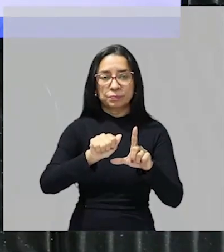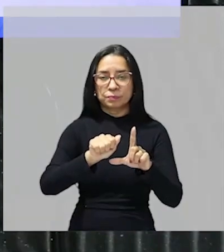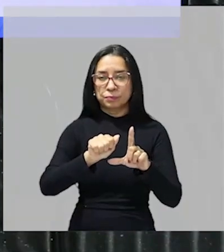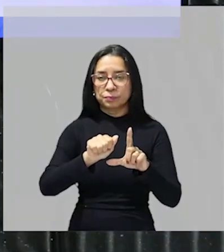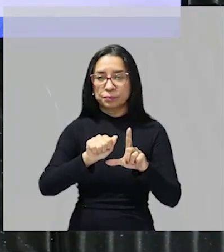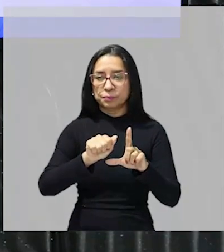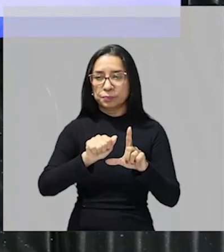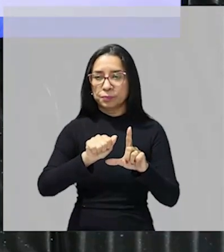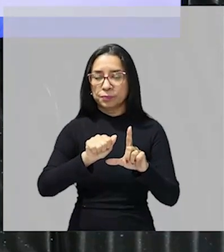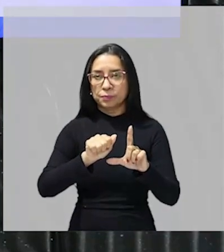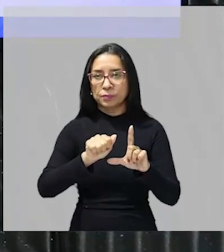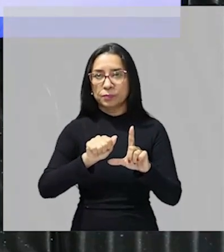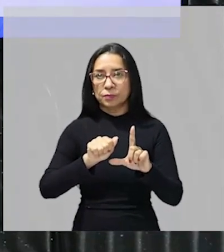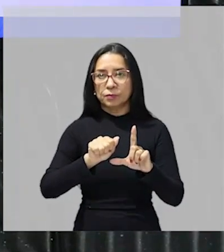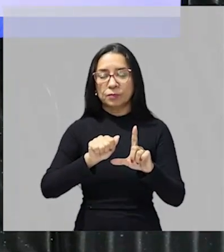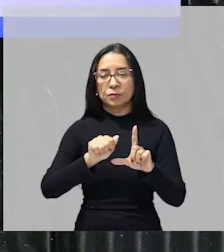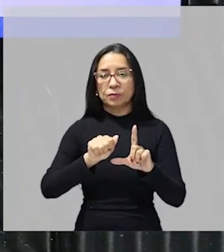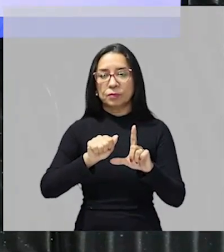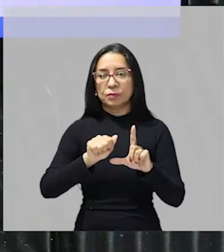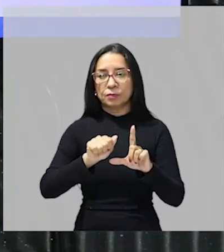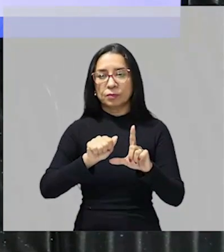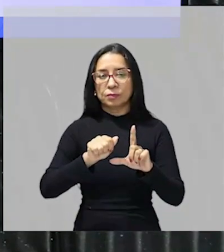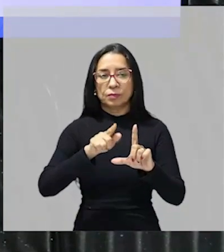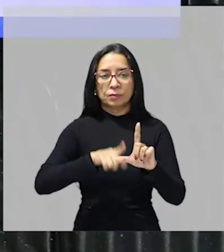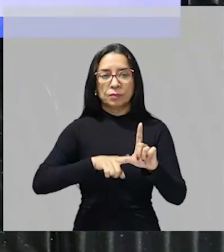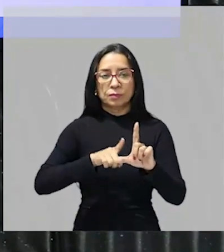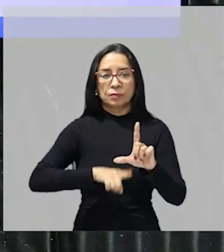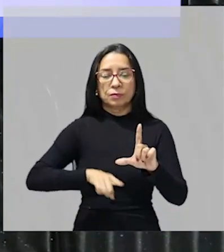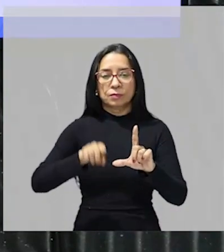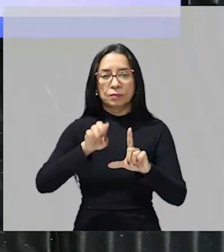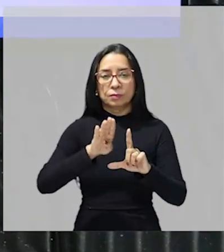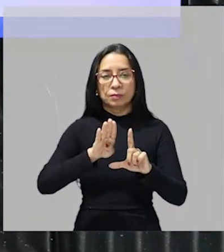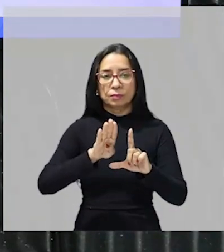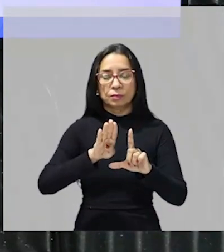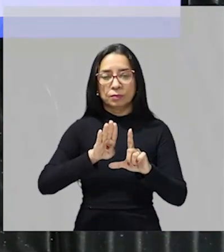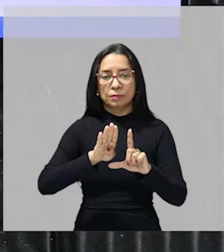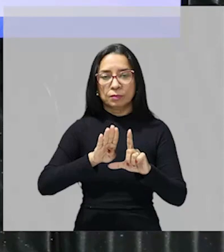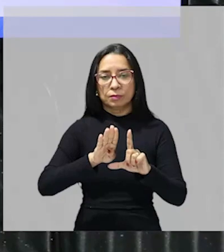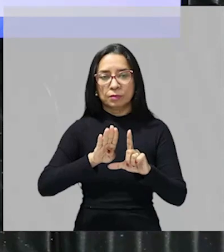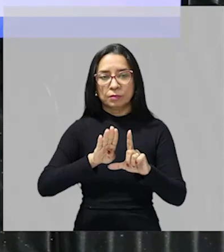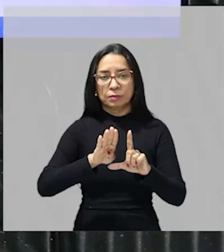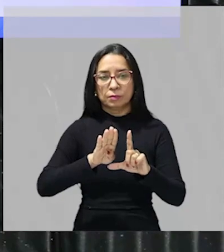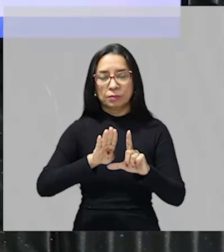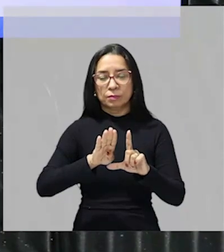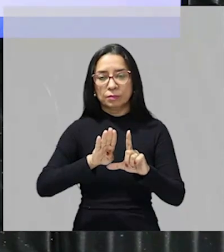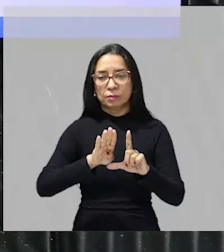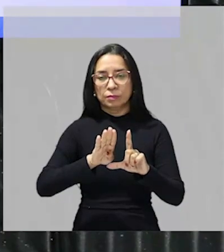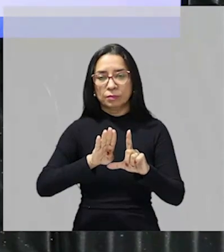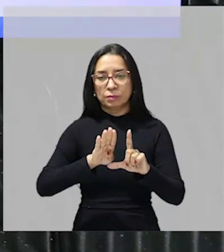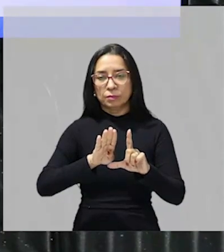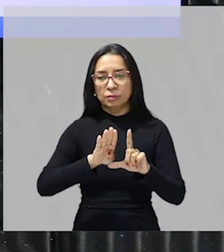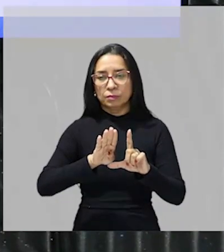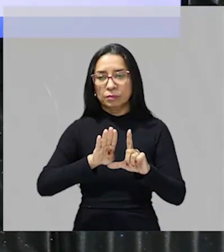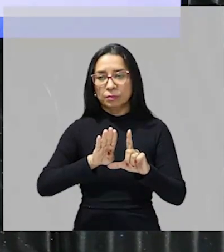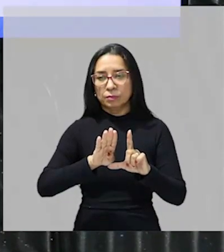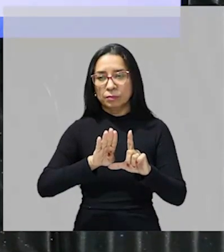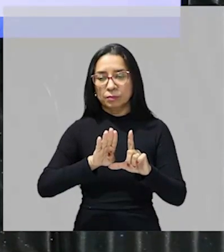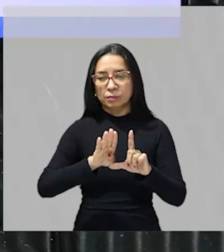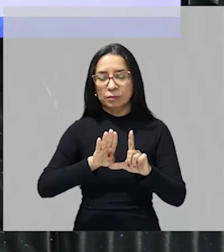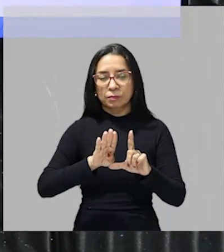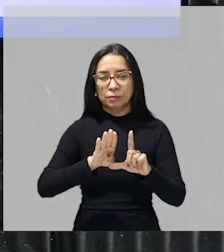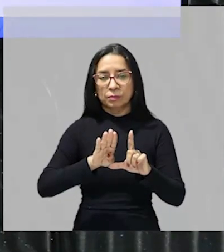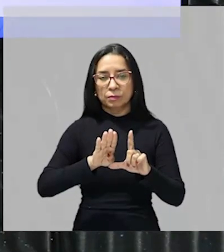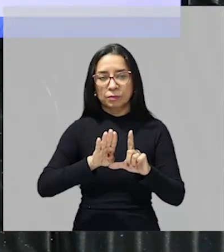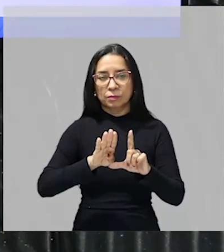já estabelece entre Plácida e seu filho Santiago, ao destino trágico de Santiago que Plácida foi incapaz